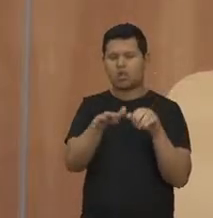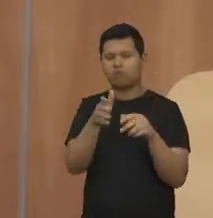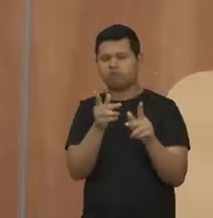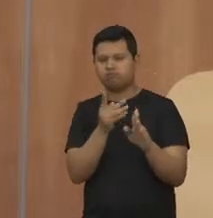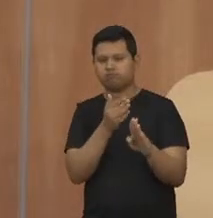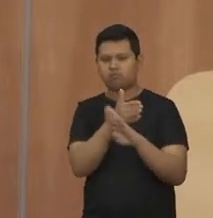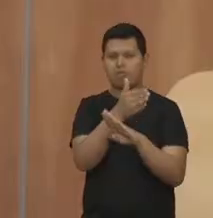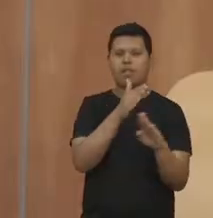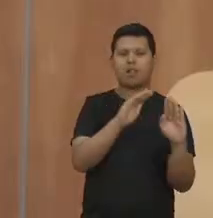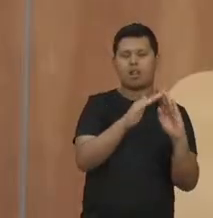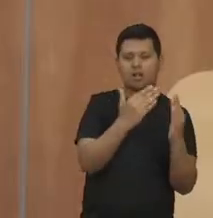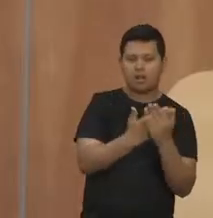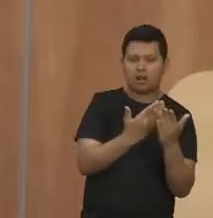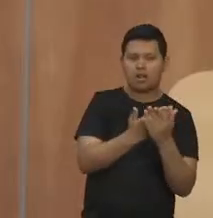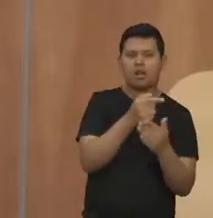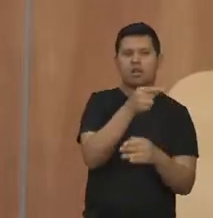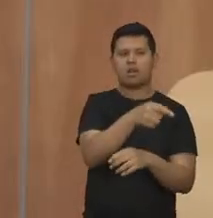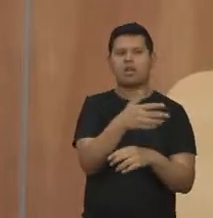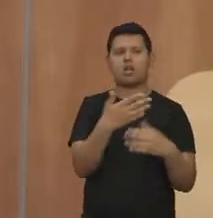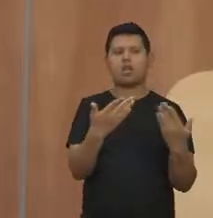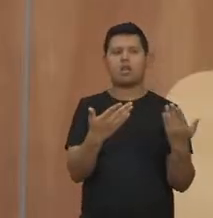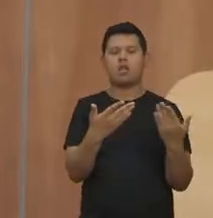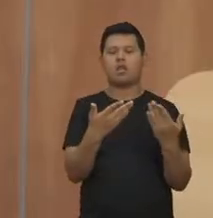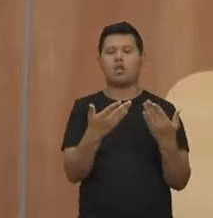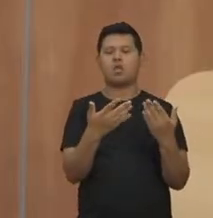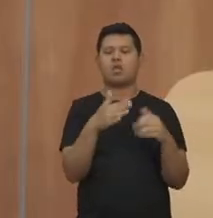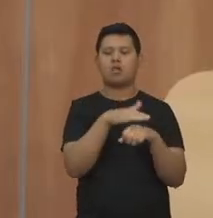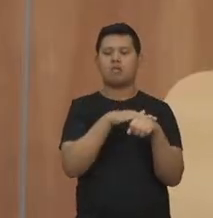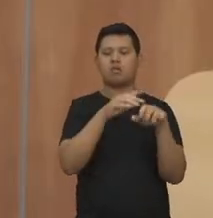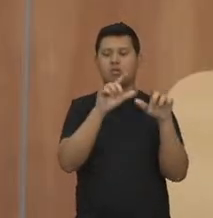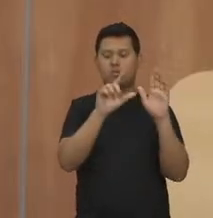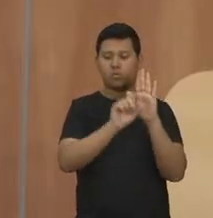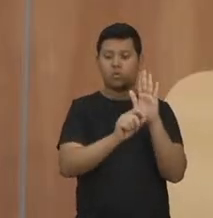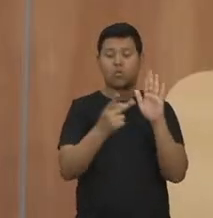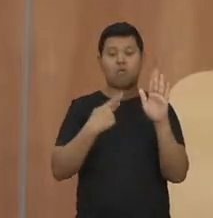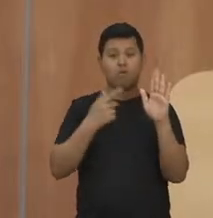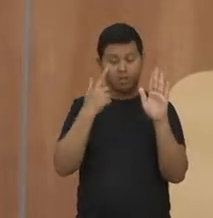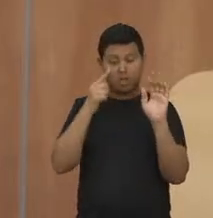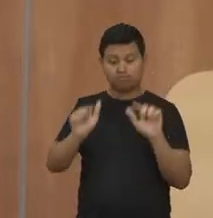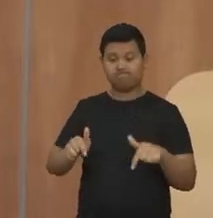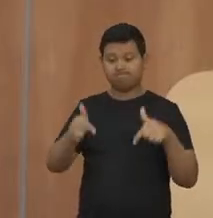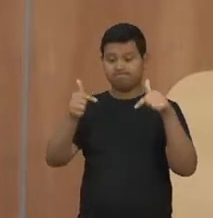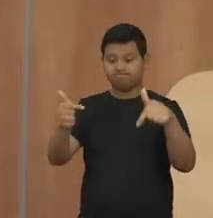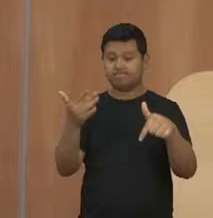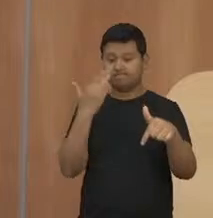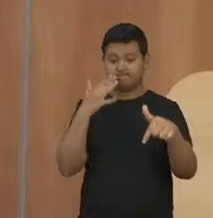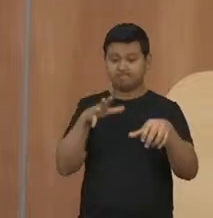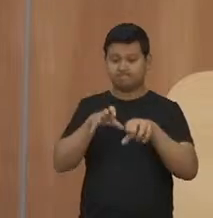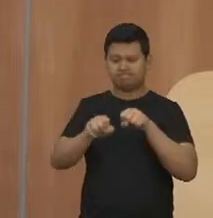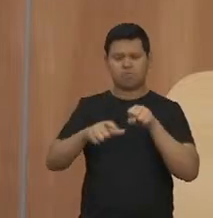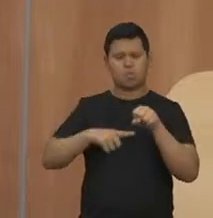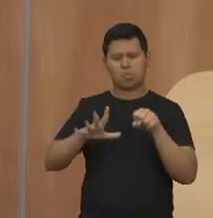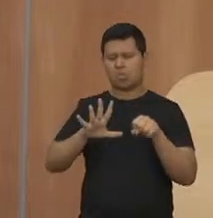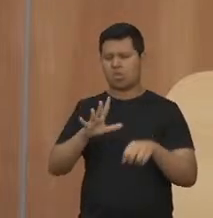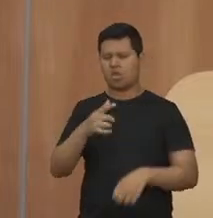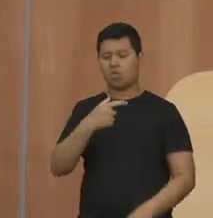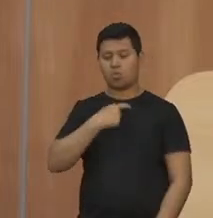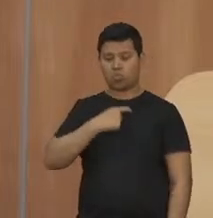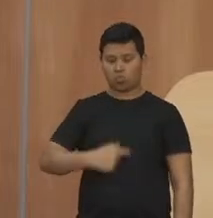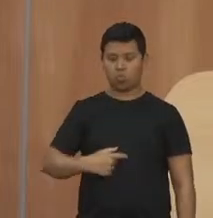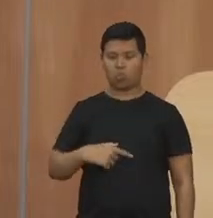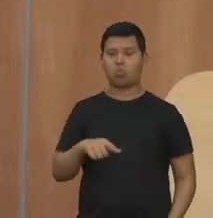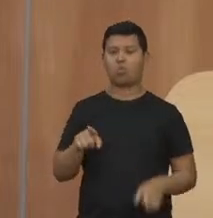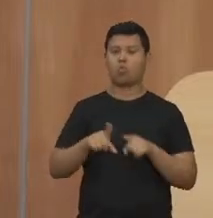lá, passa instruções gerais. Agora, o agente mirim, que dá esse certificado aqui, que atualmente tem carteirinha, tem crachá,